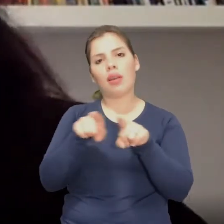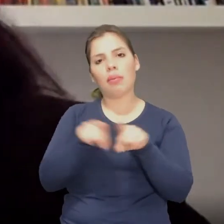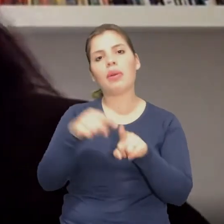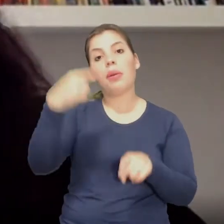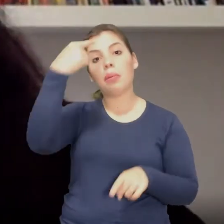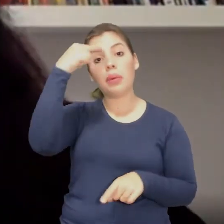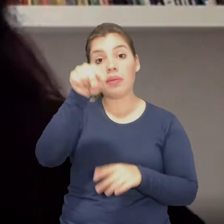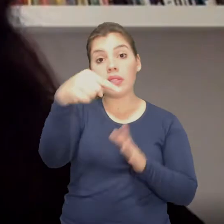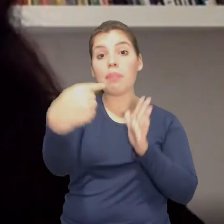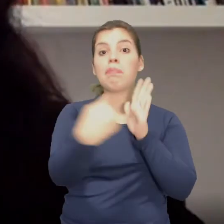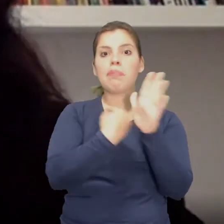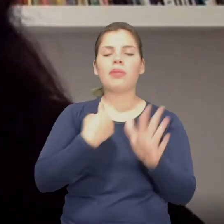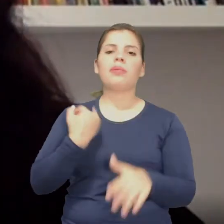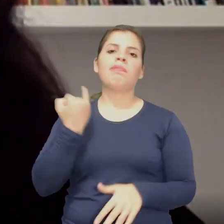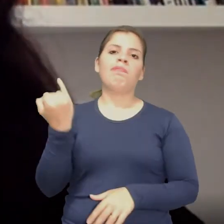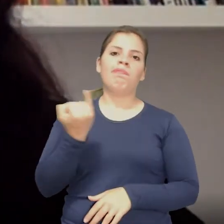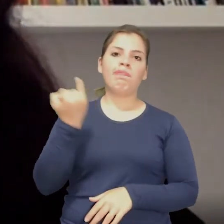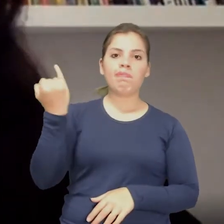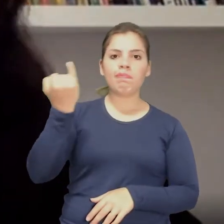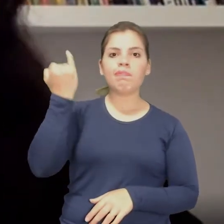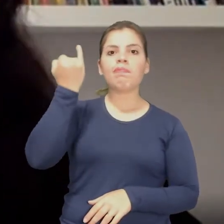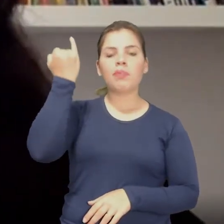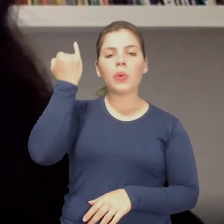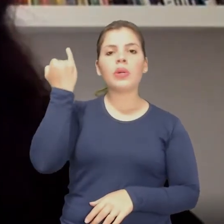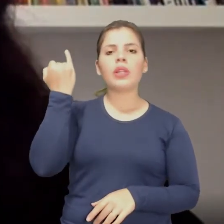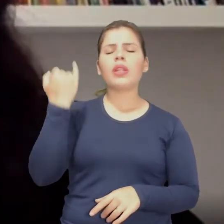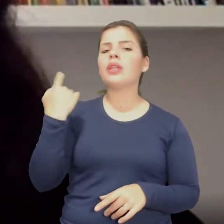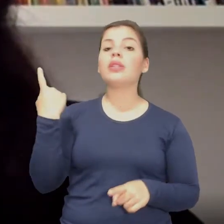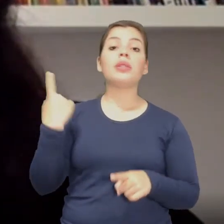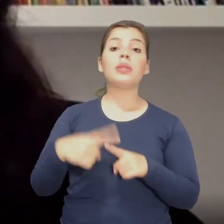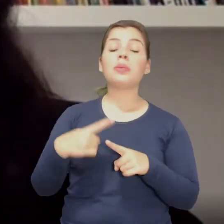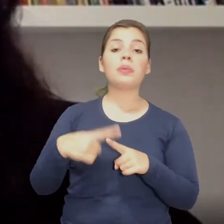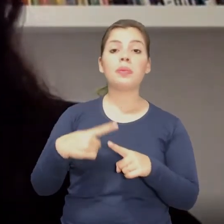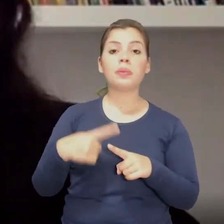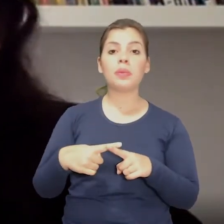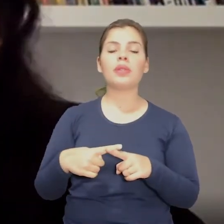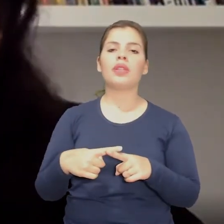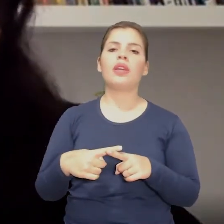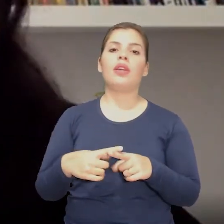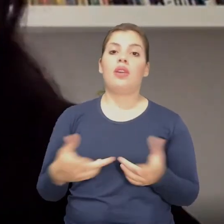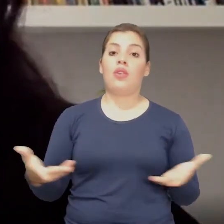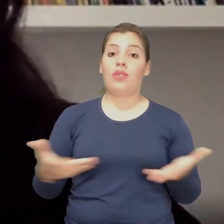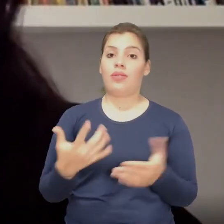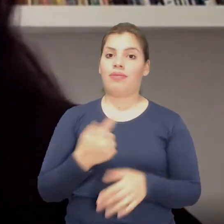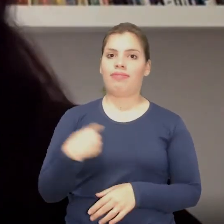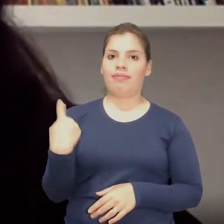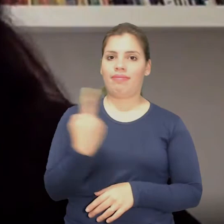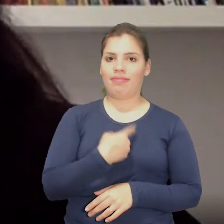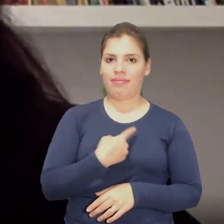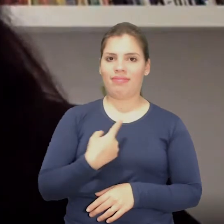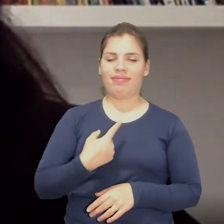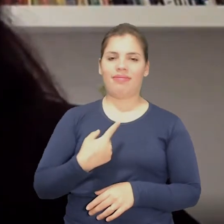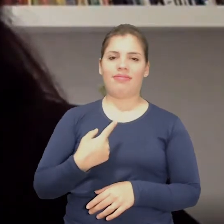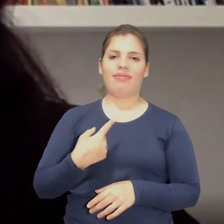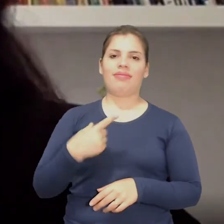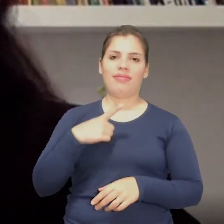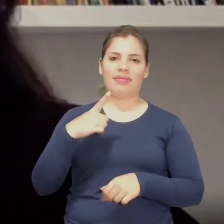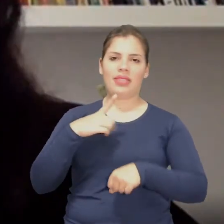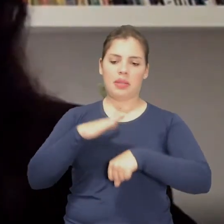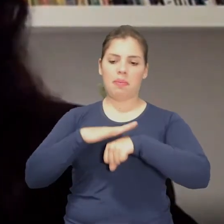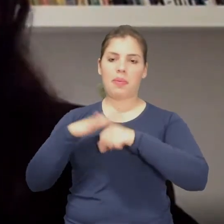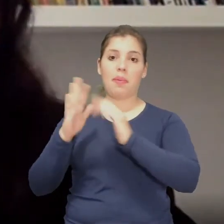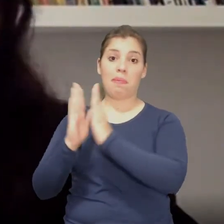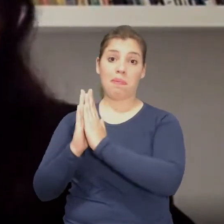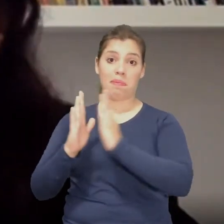acho essa pergunta extremamente importante. Porque também a gente está vivendo um período